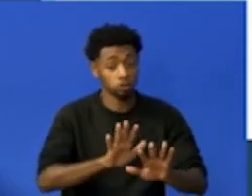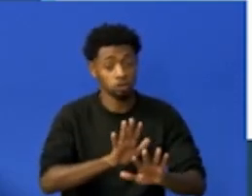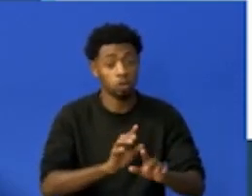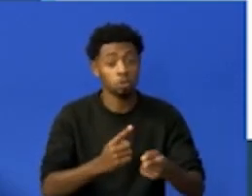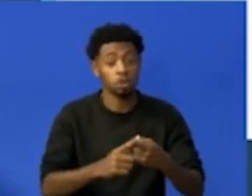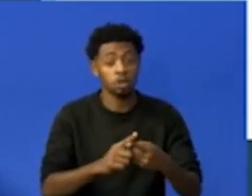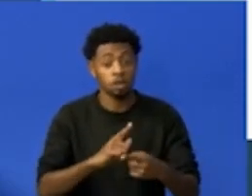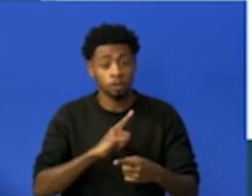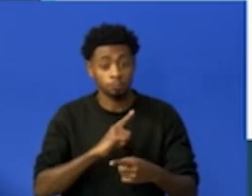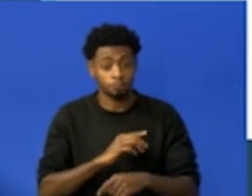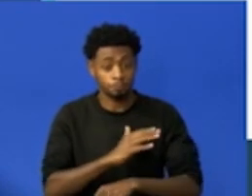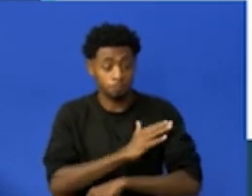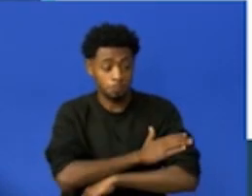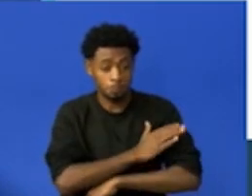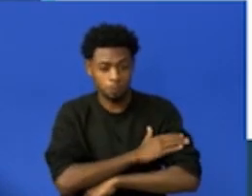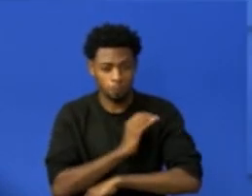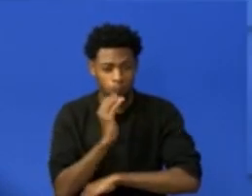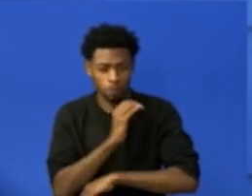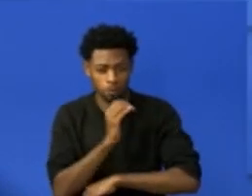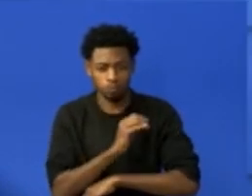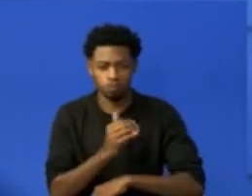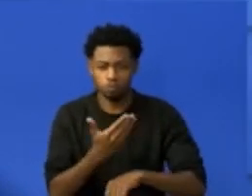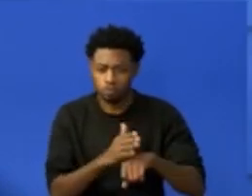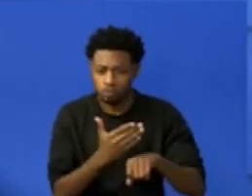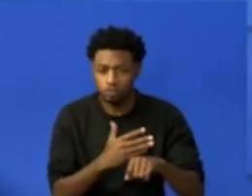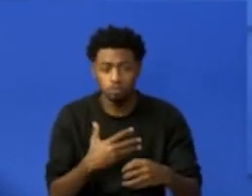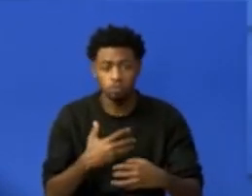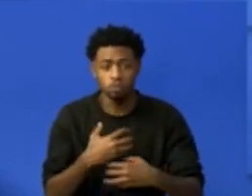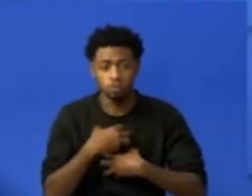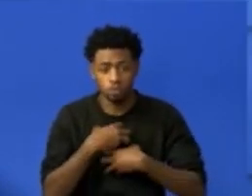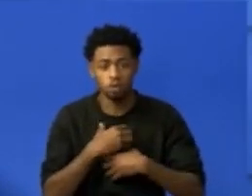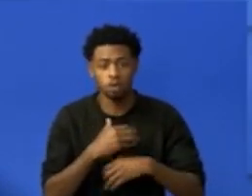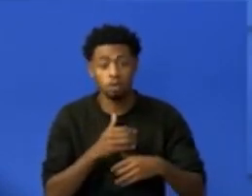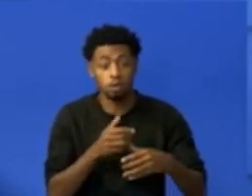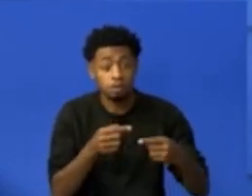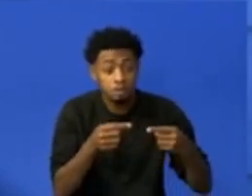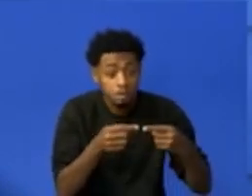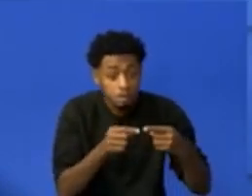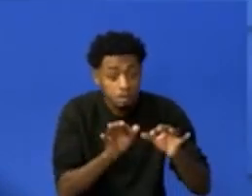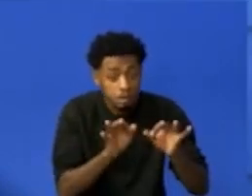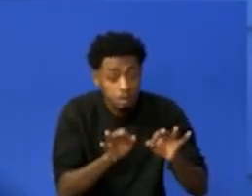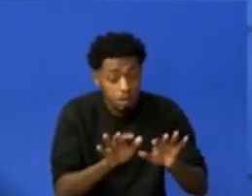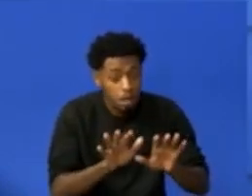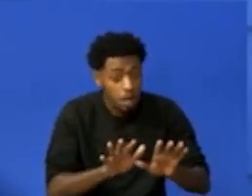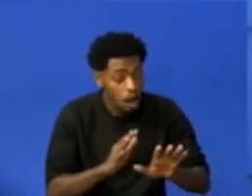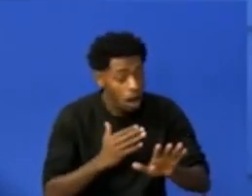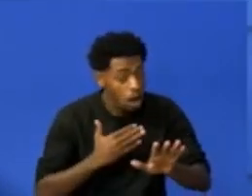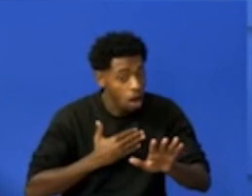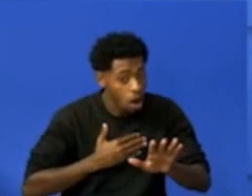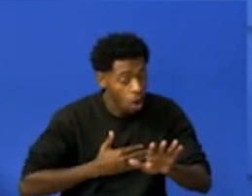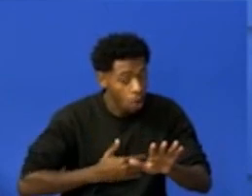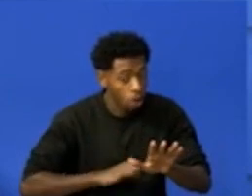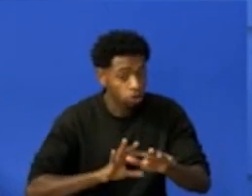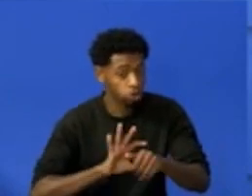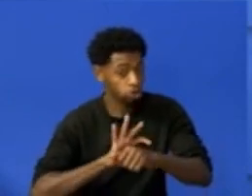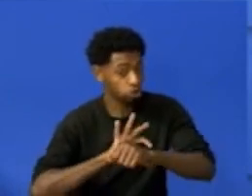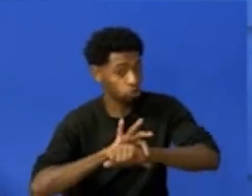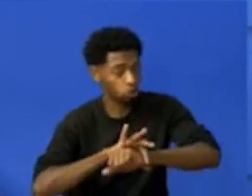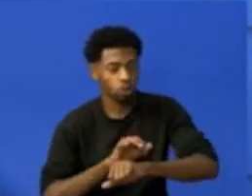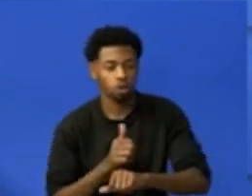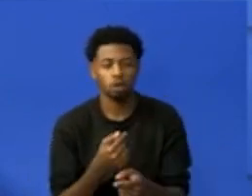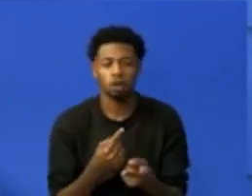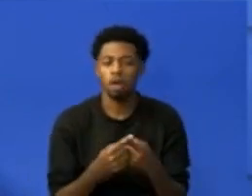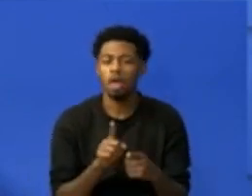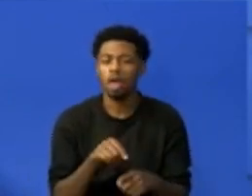resistência muscular e a velocidade de uma forma mais adequada, de uma forma mais segura. E esse é o